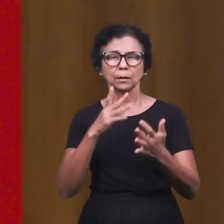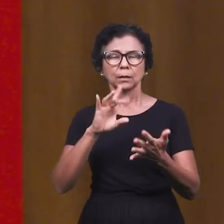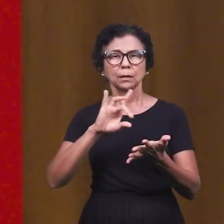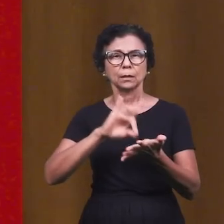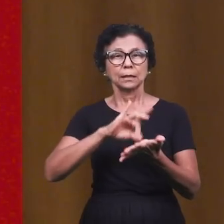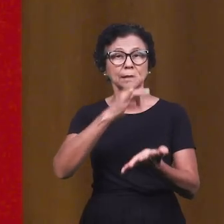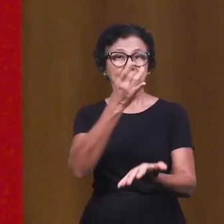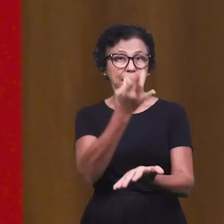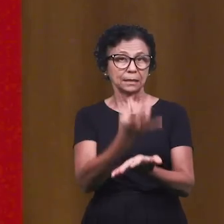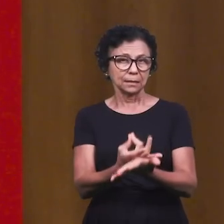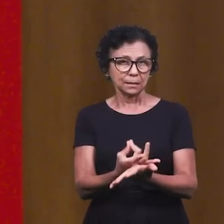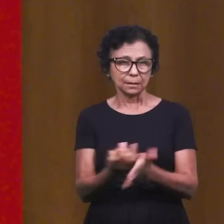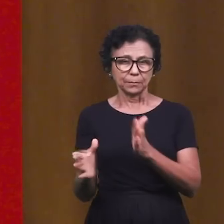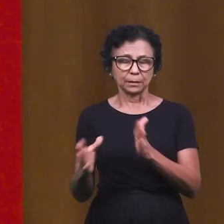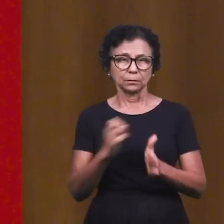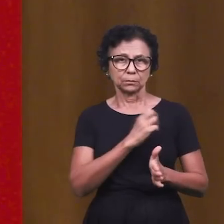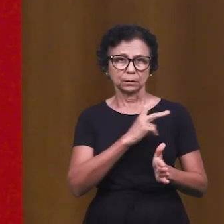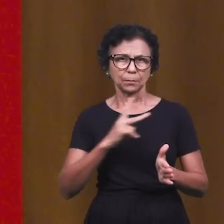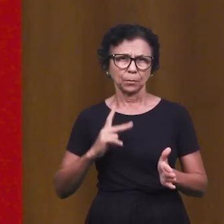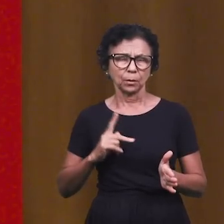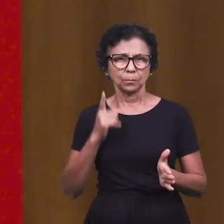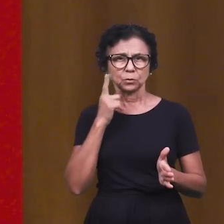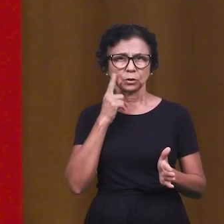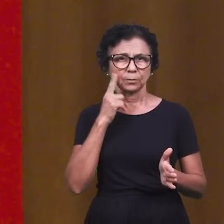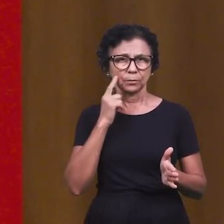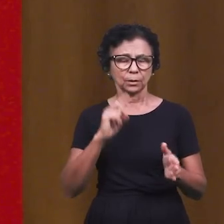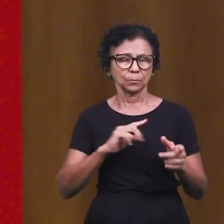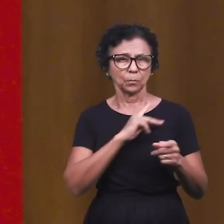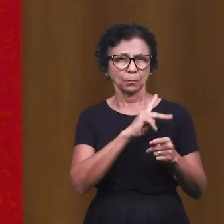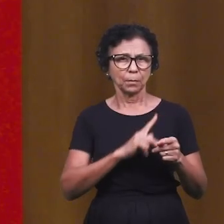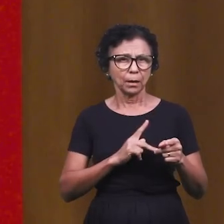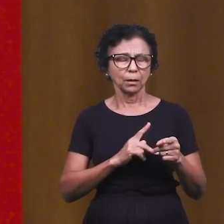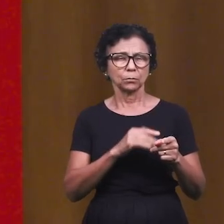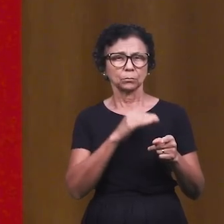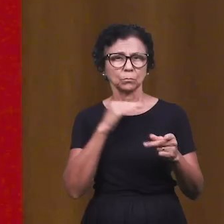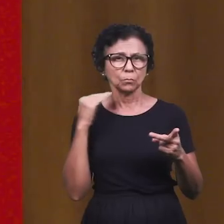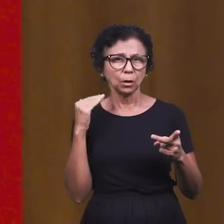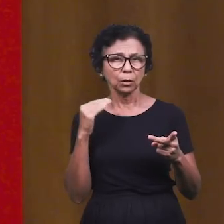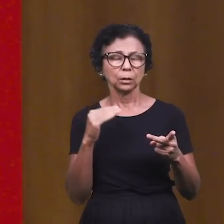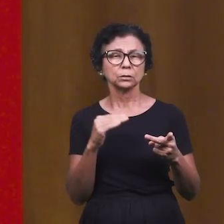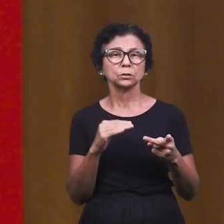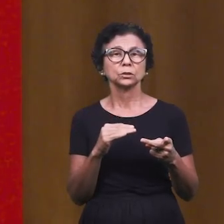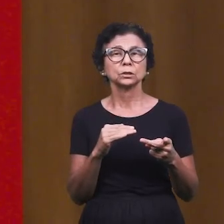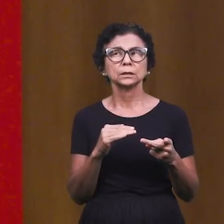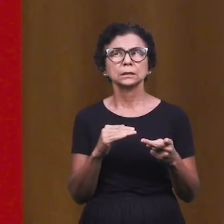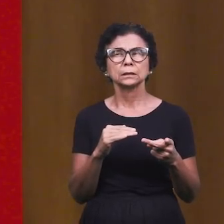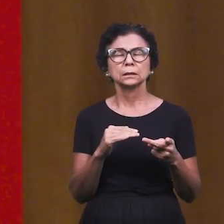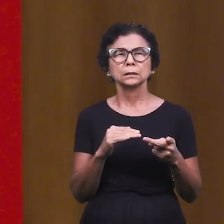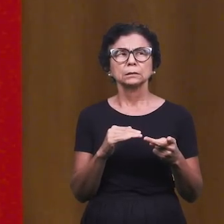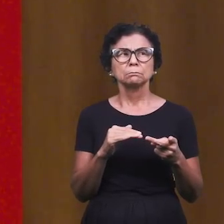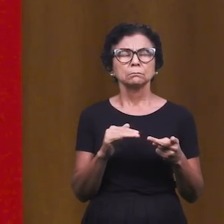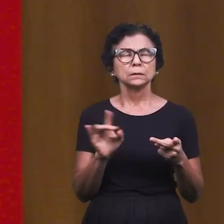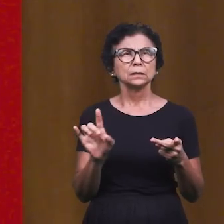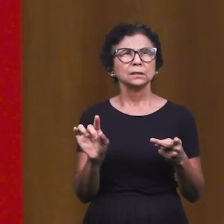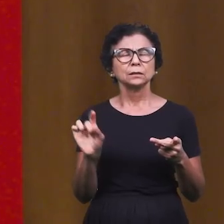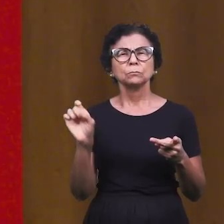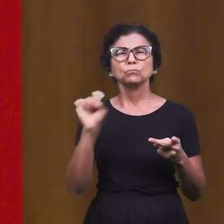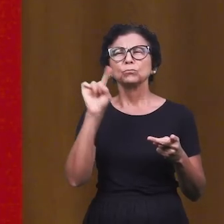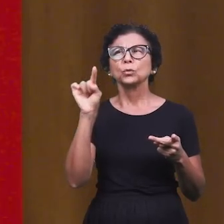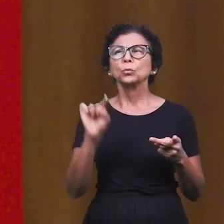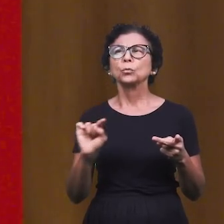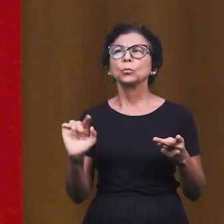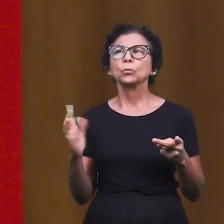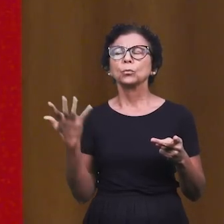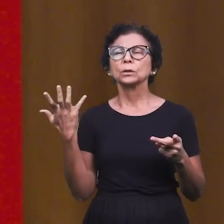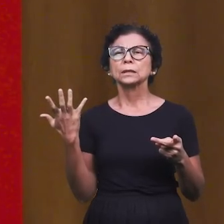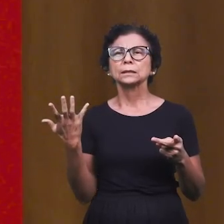Já passamos pela história de Paulo, sua morte, e aí vem a pergunta: o que aconteceu entre